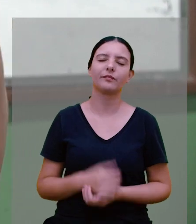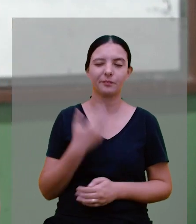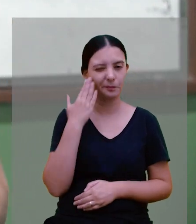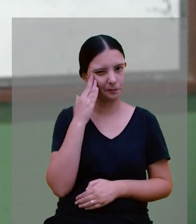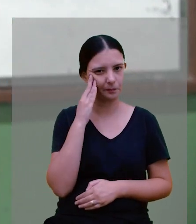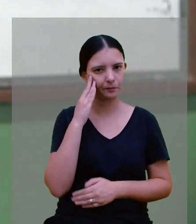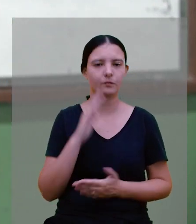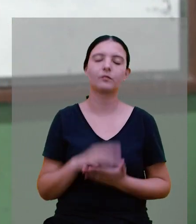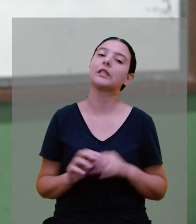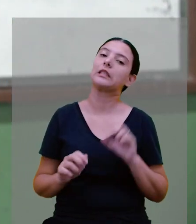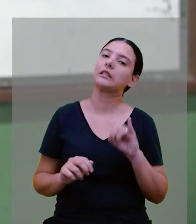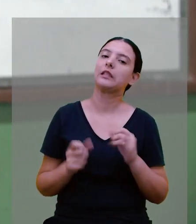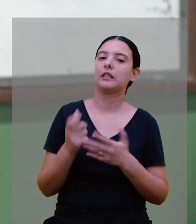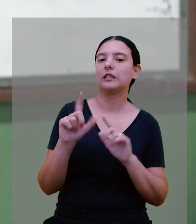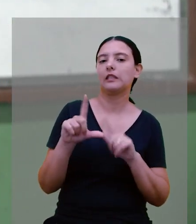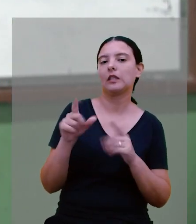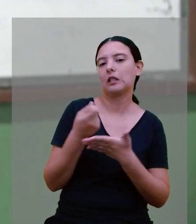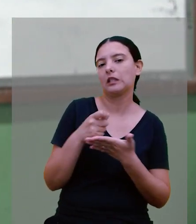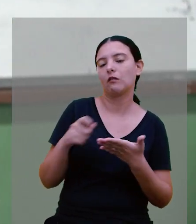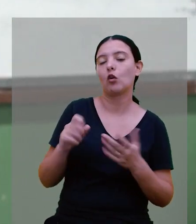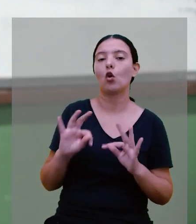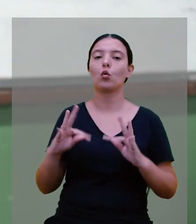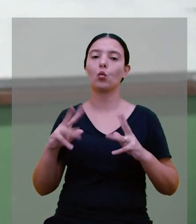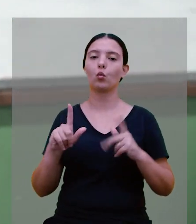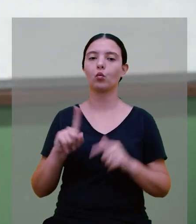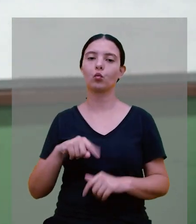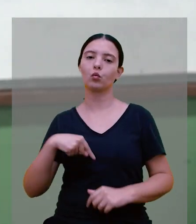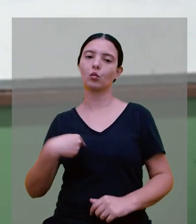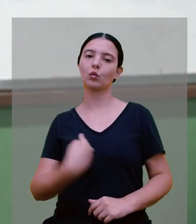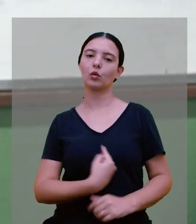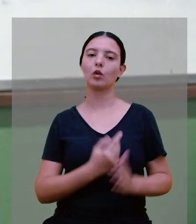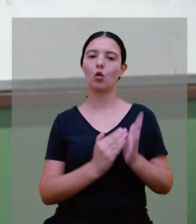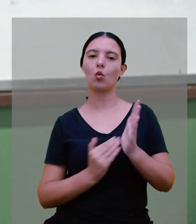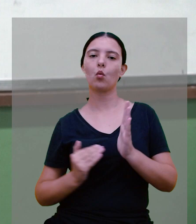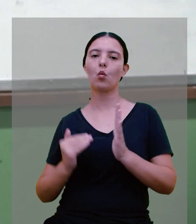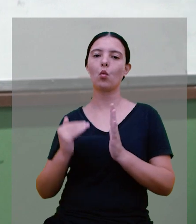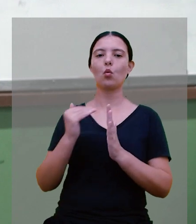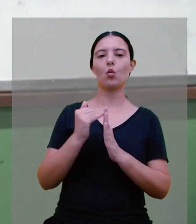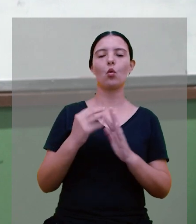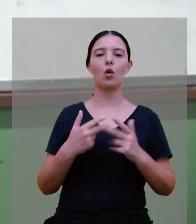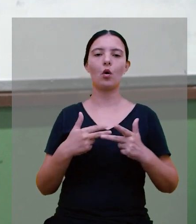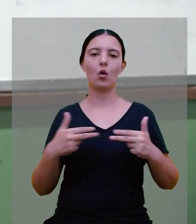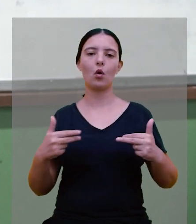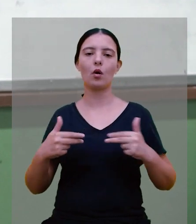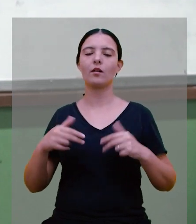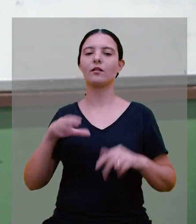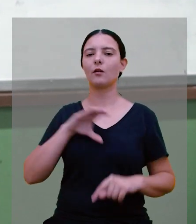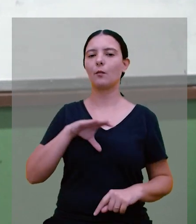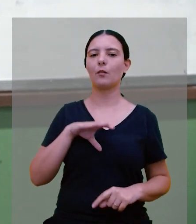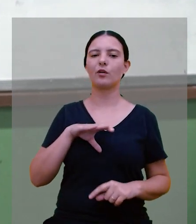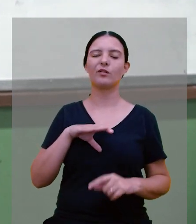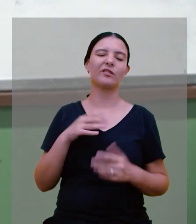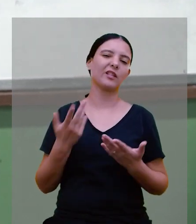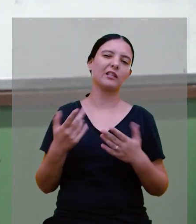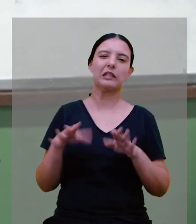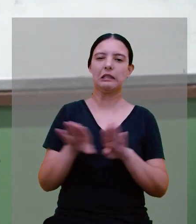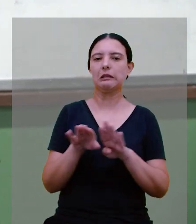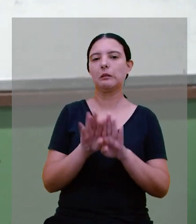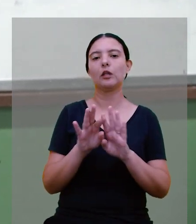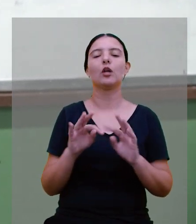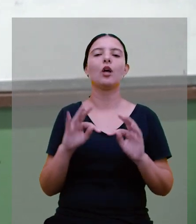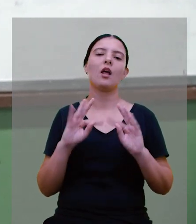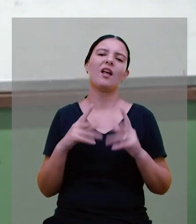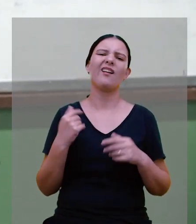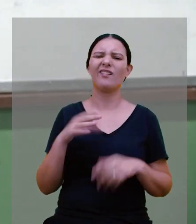Entende? Se ele escrevesse tudo que nós possuímos somos nós, ele estava refém da língua. Quando ele pega a língua e diz tudo que nós